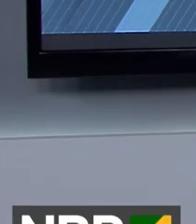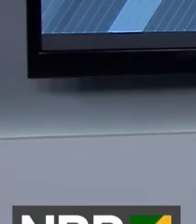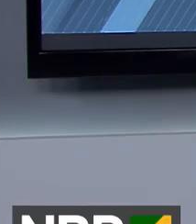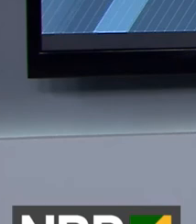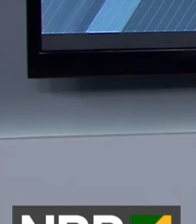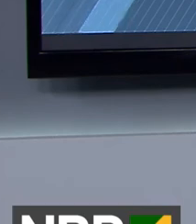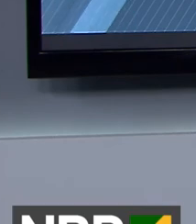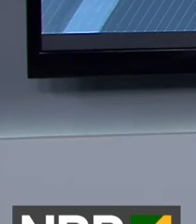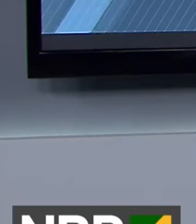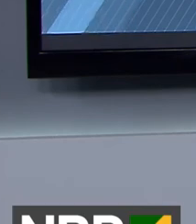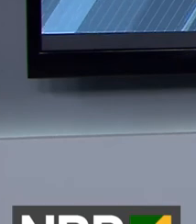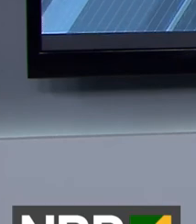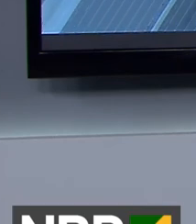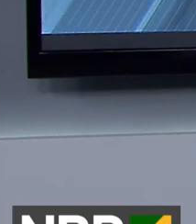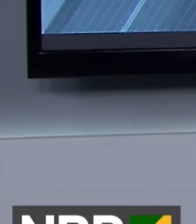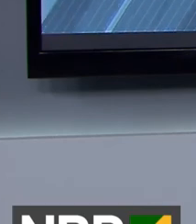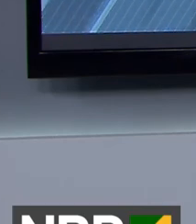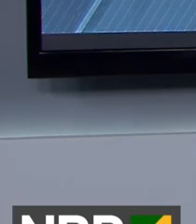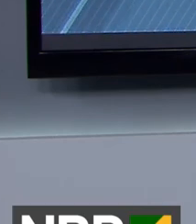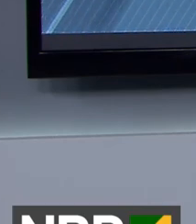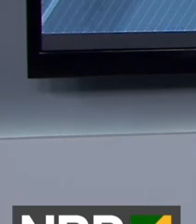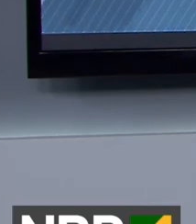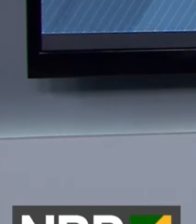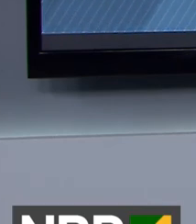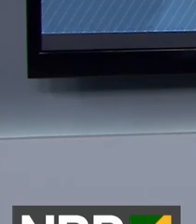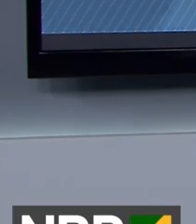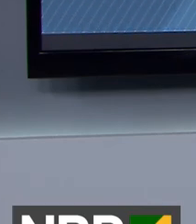voltar a qualquer momento com outras informações.